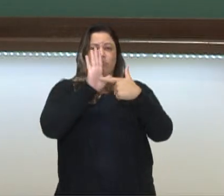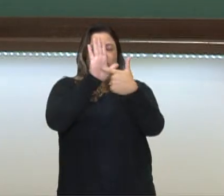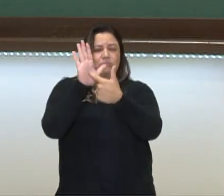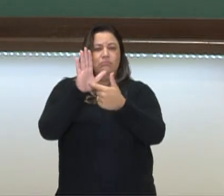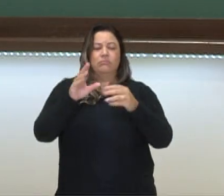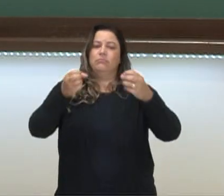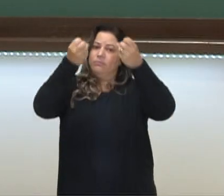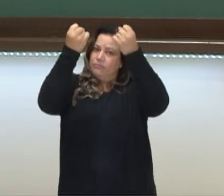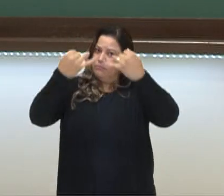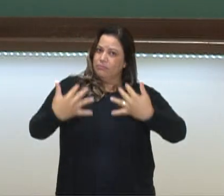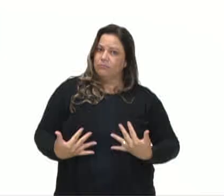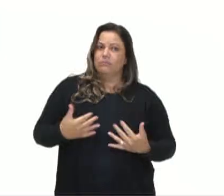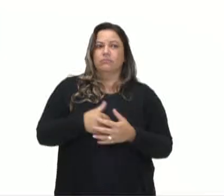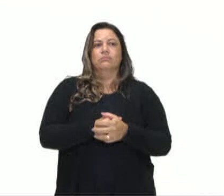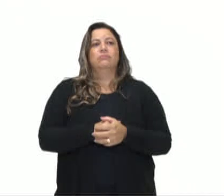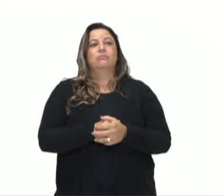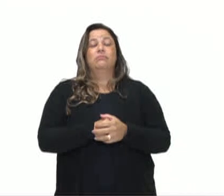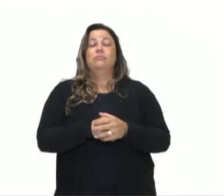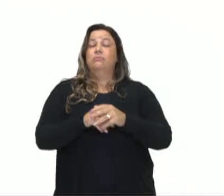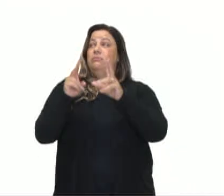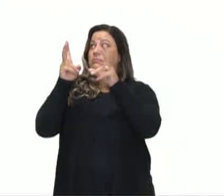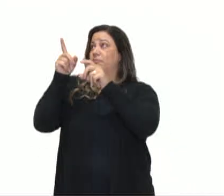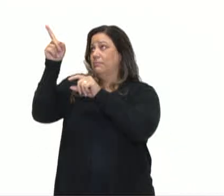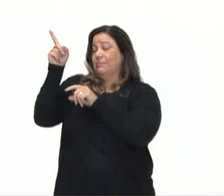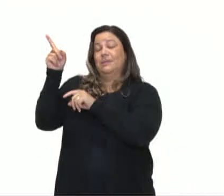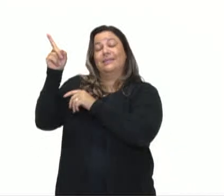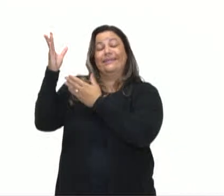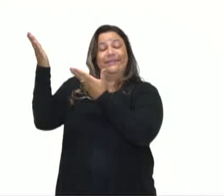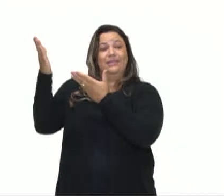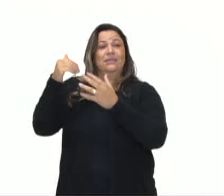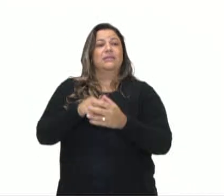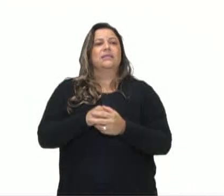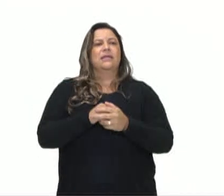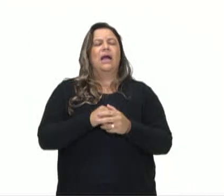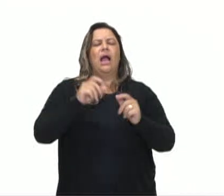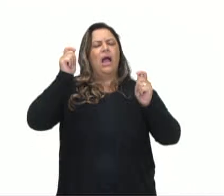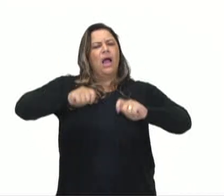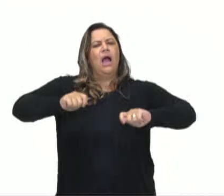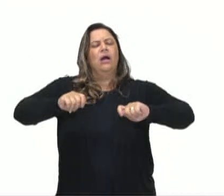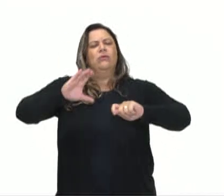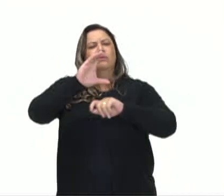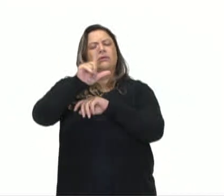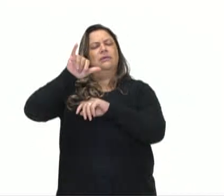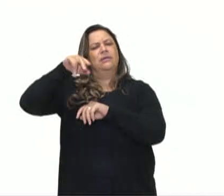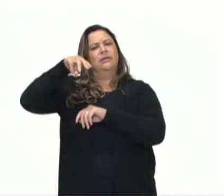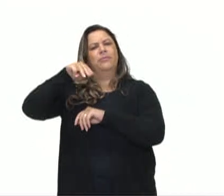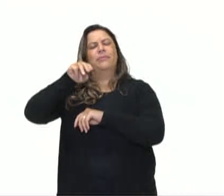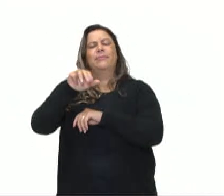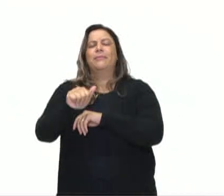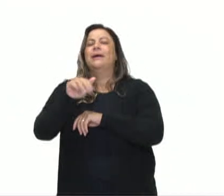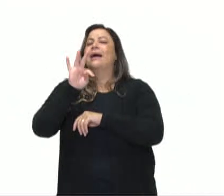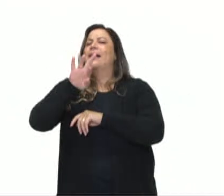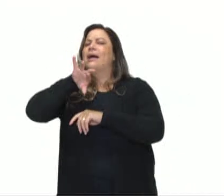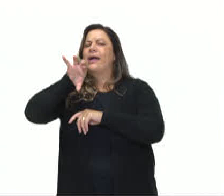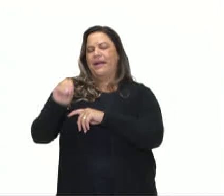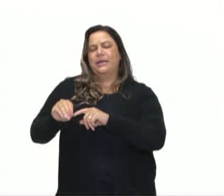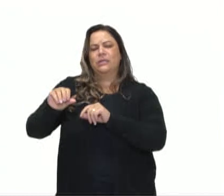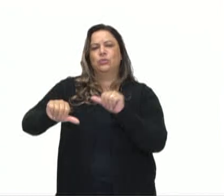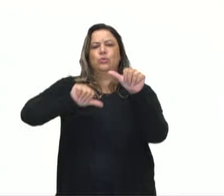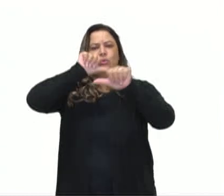seguinte definição, Fenômenos climáticos são eventos climáticos que ocorrem naturalmente, ou seja, não